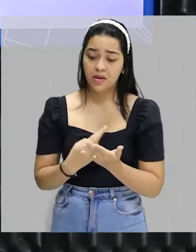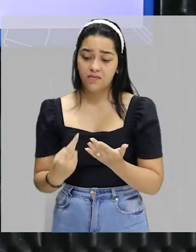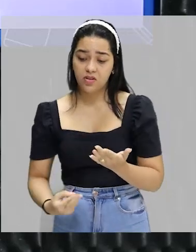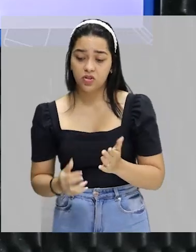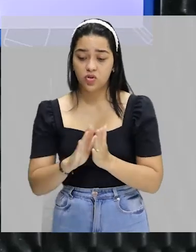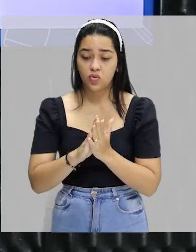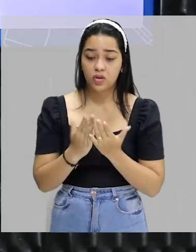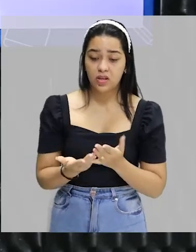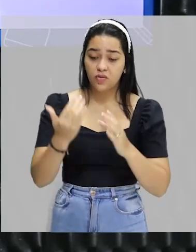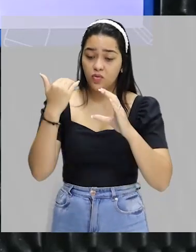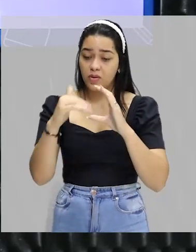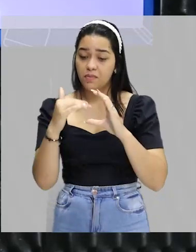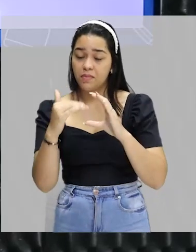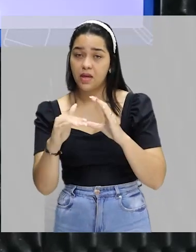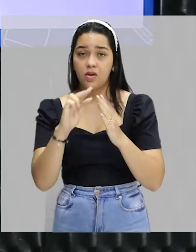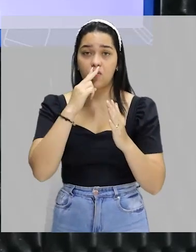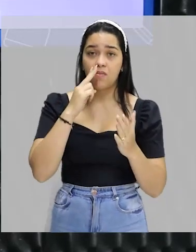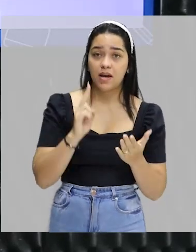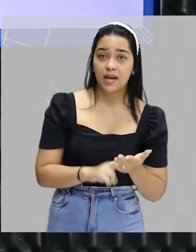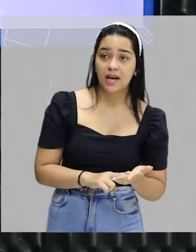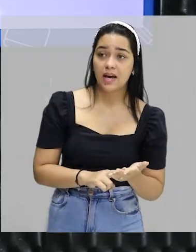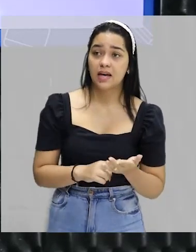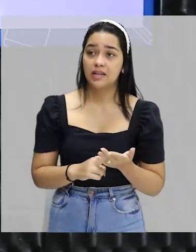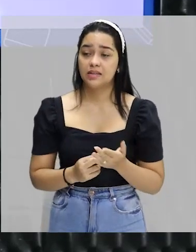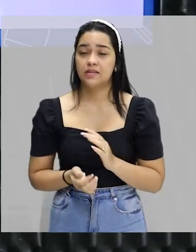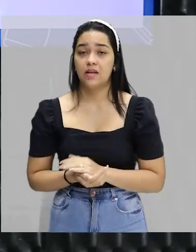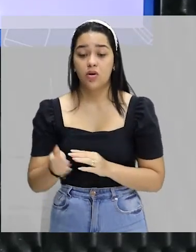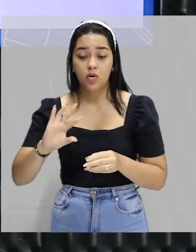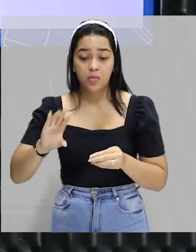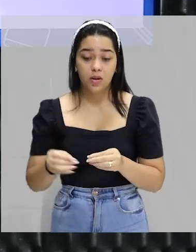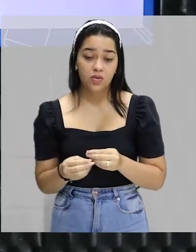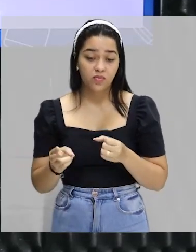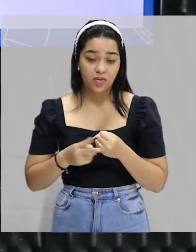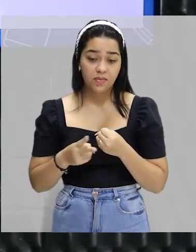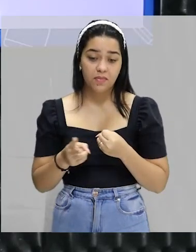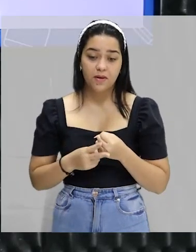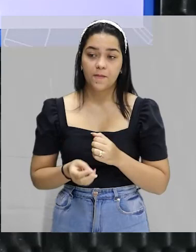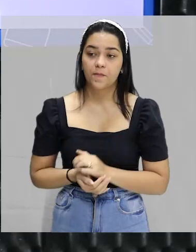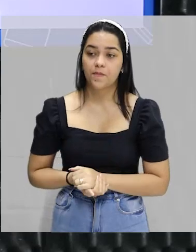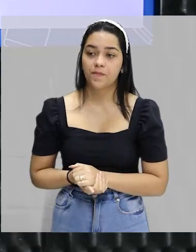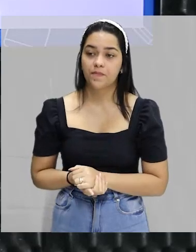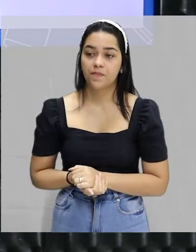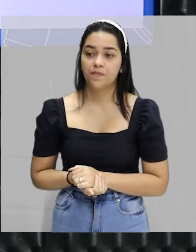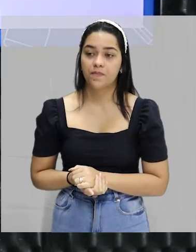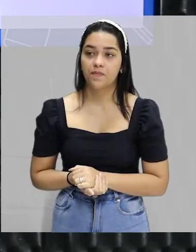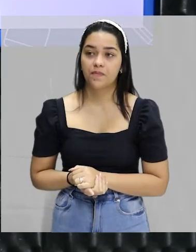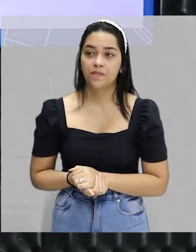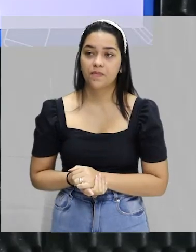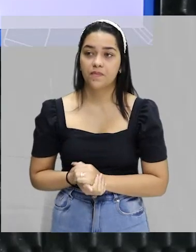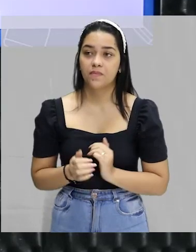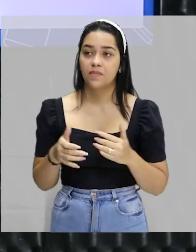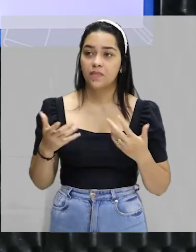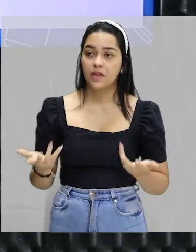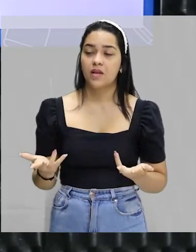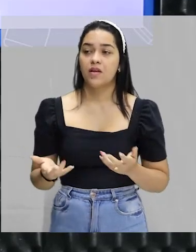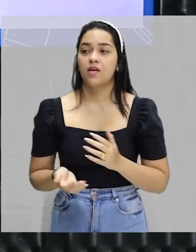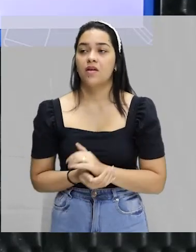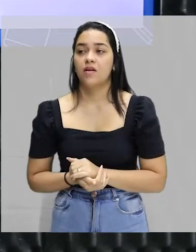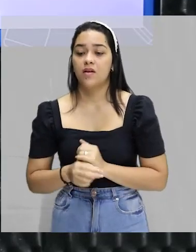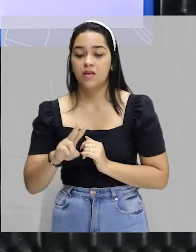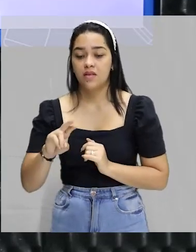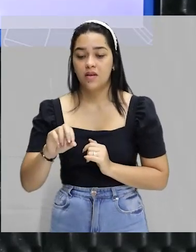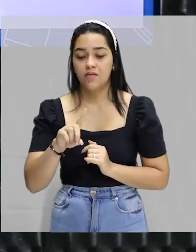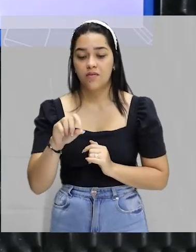livro, um e-mail, uma carta. É um complemento verbal, então é um objeto direto. Então, na